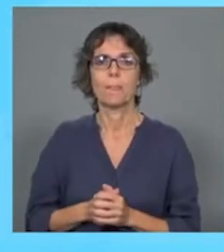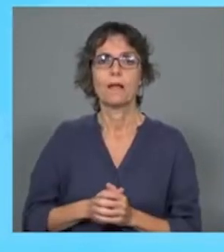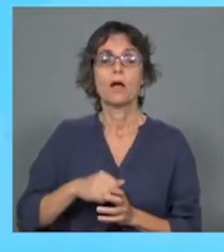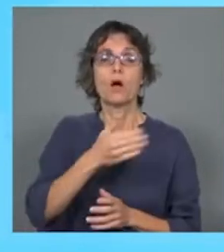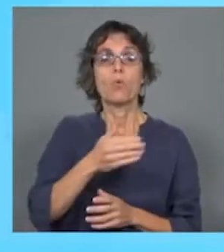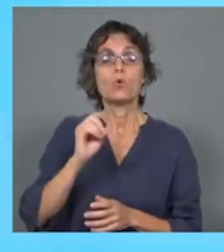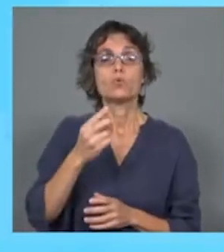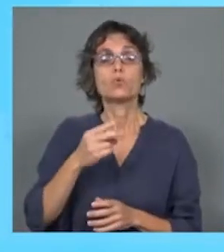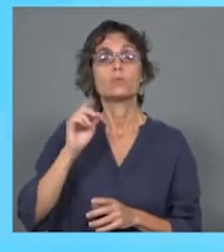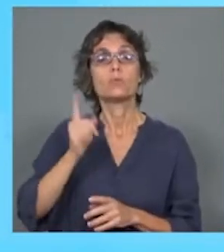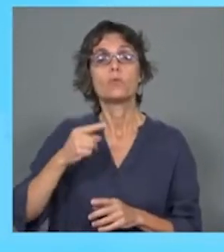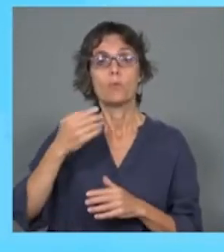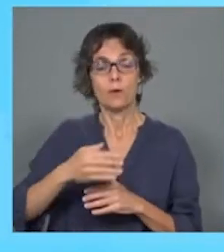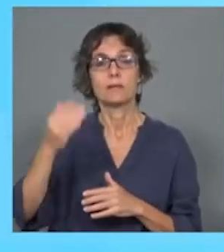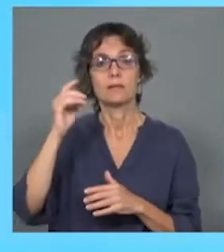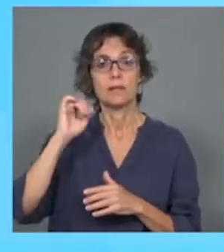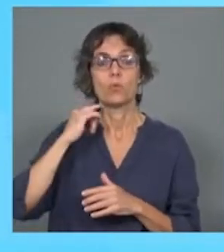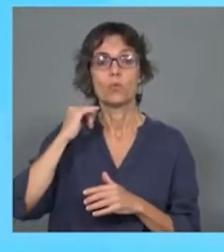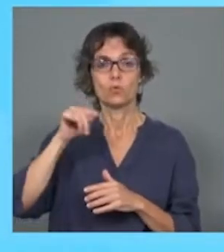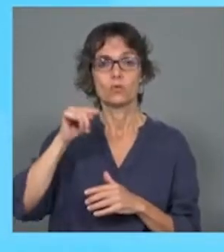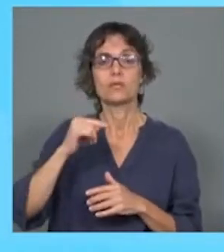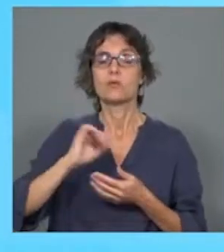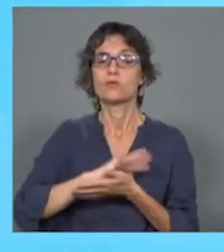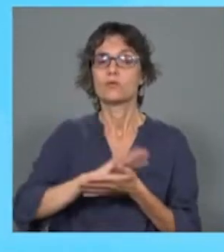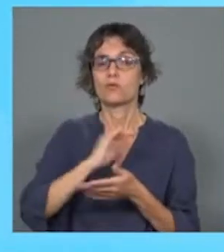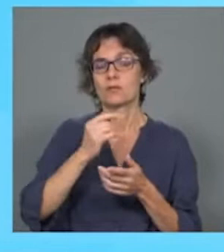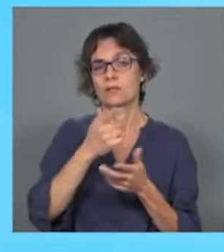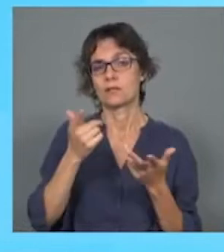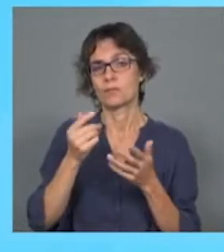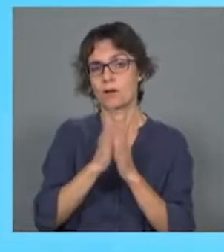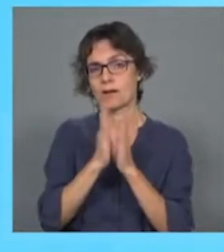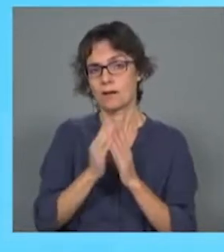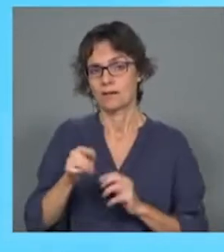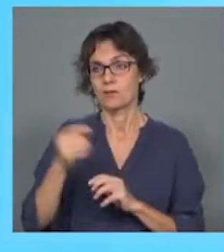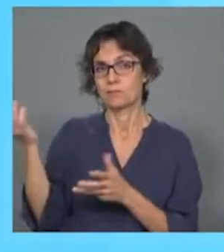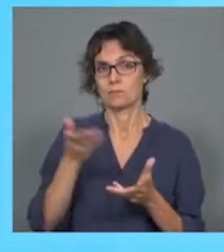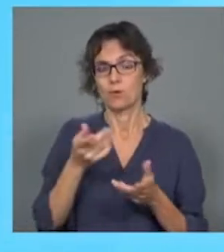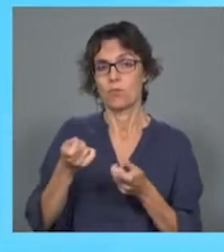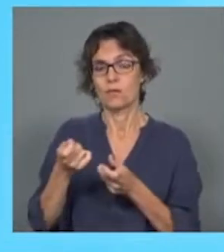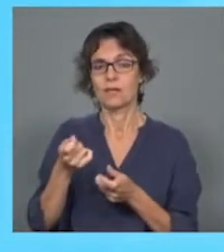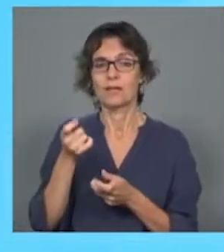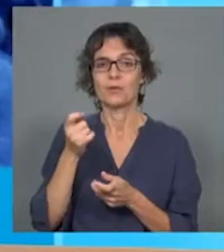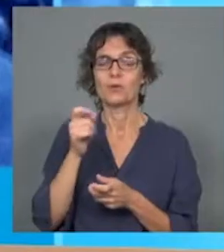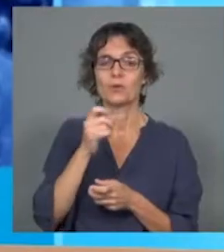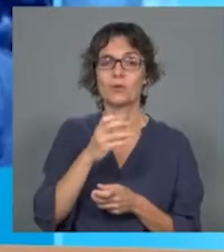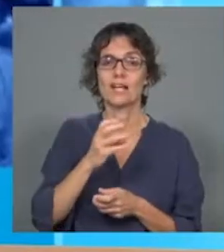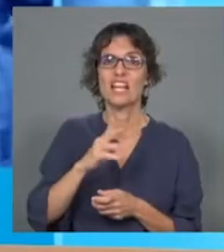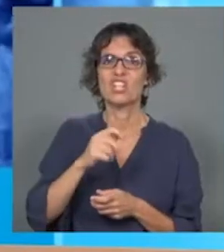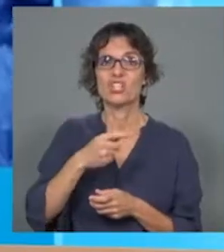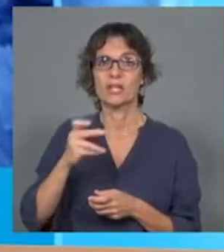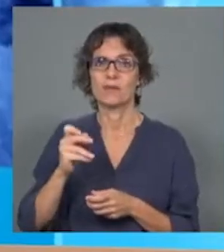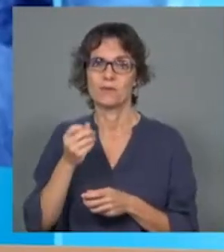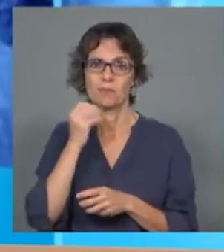avançada em jornalismo e religiões. Está connosco o Nuno Estevão, é um dos coordenadores desta formação. Boa tarde, obrigado por estar aqui entre nós no